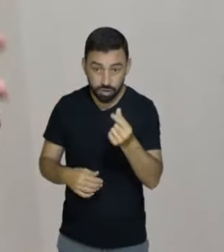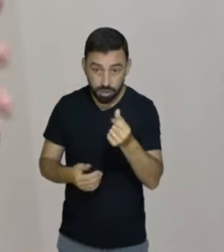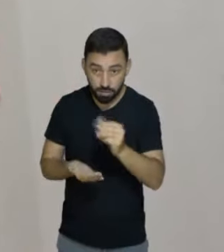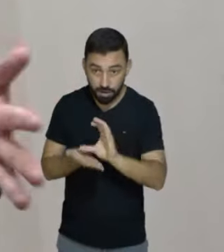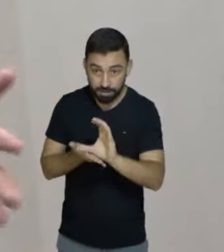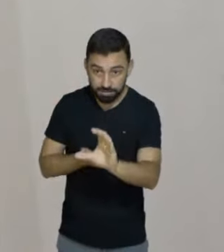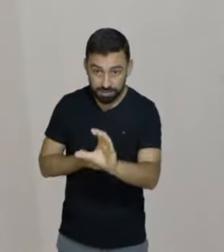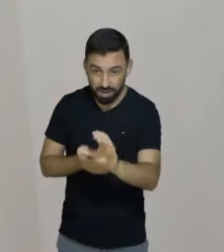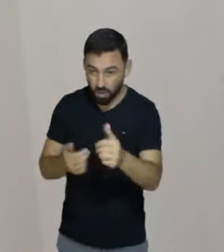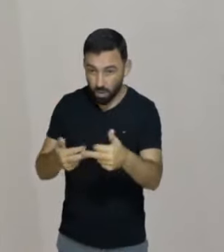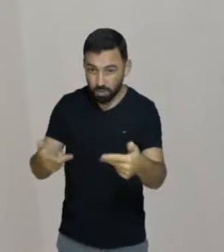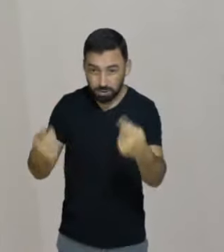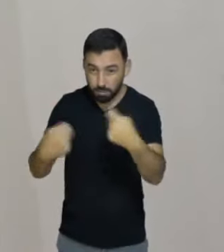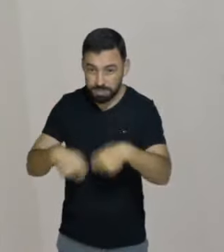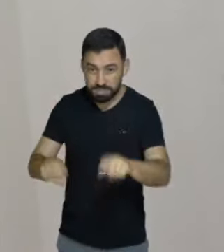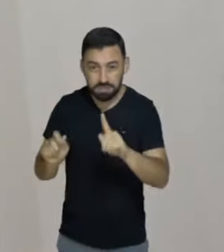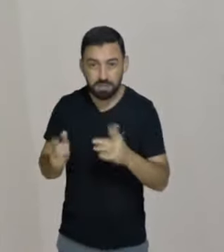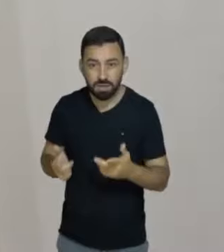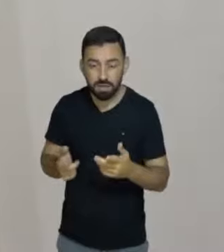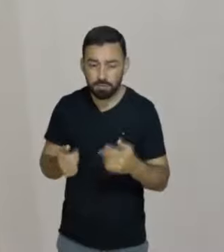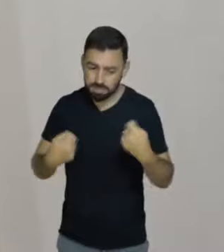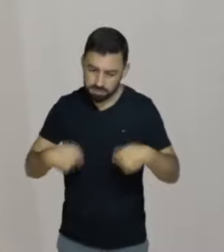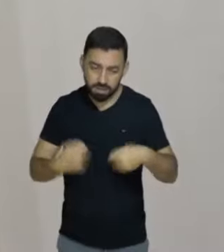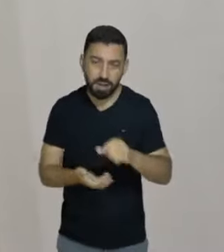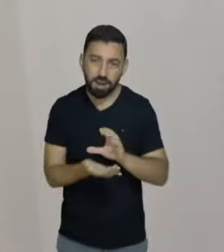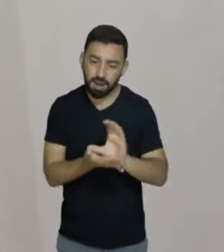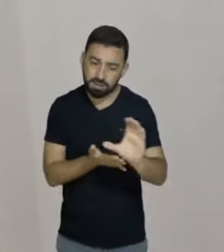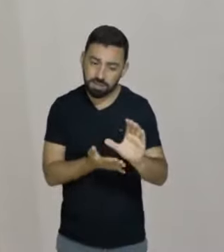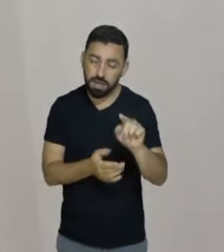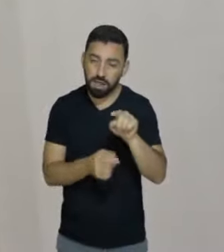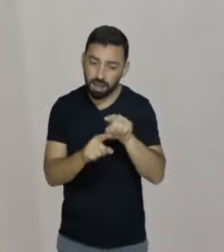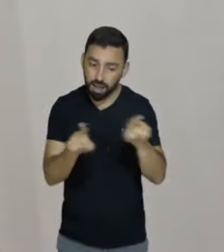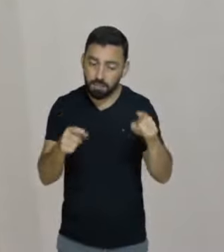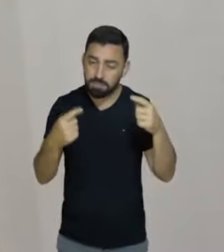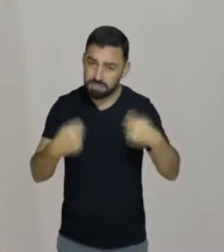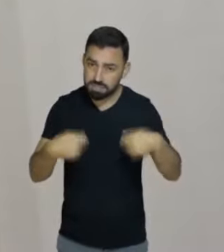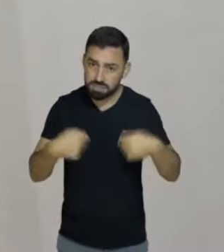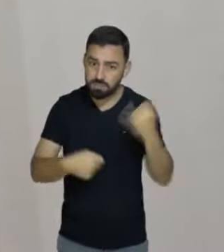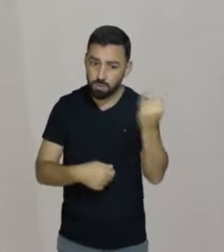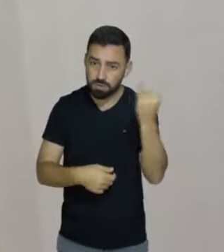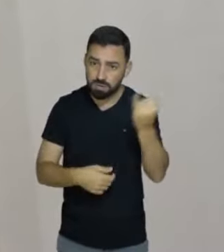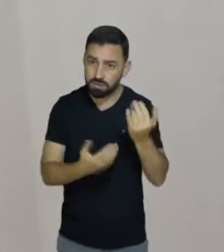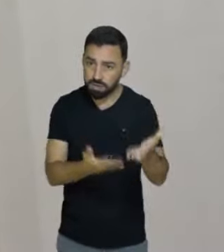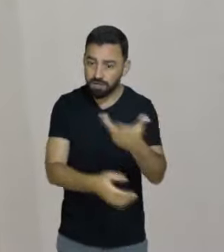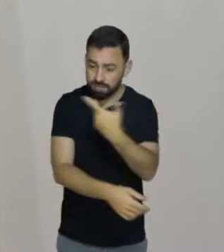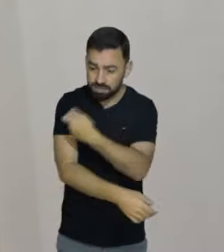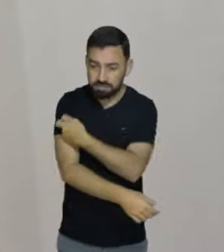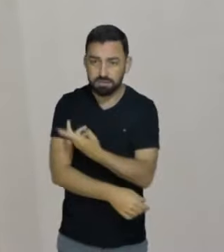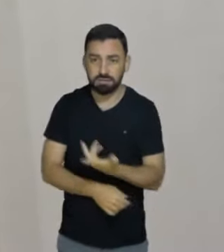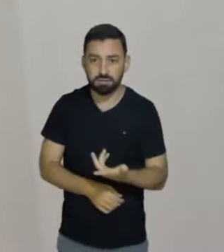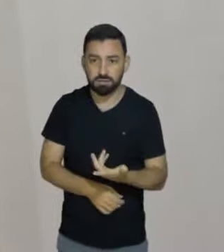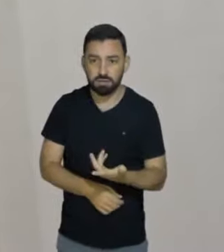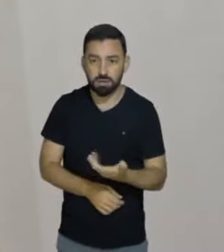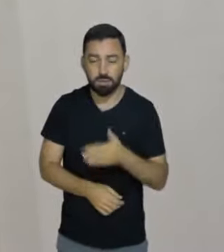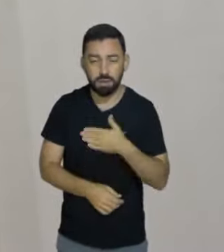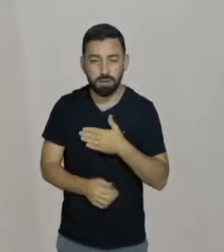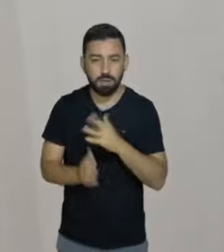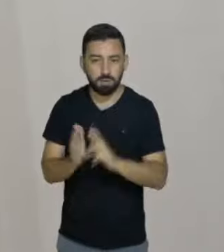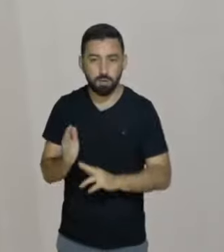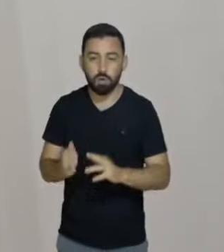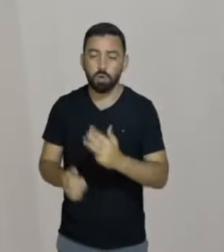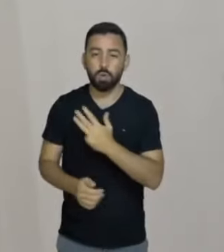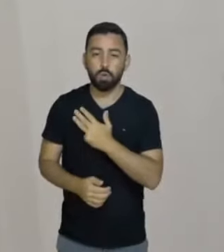algo desnecessário, tem que ter dinheiro para gastar com compra de vacina. Então, esse é o meu relatório. Lula